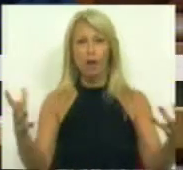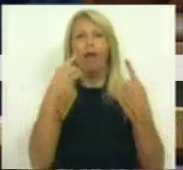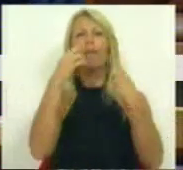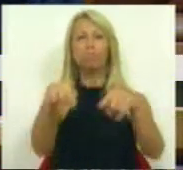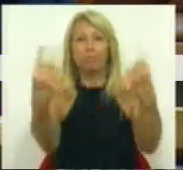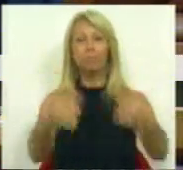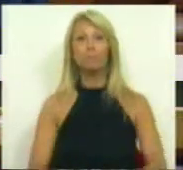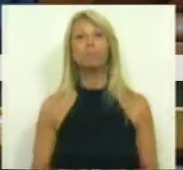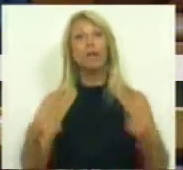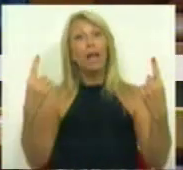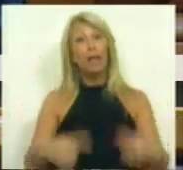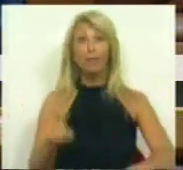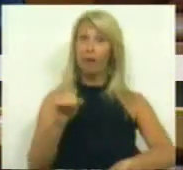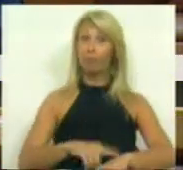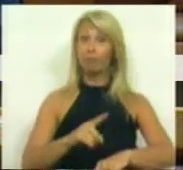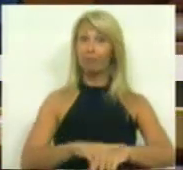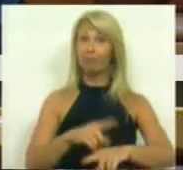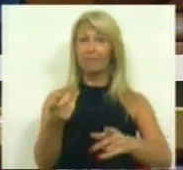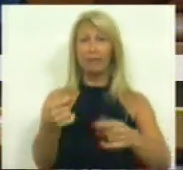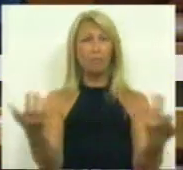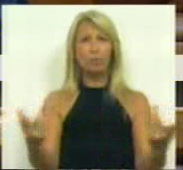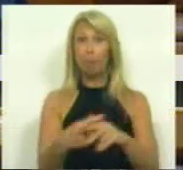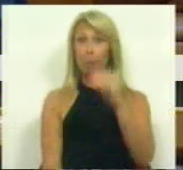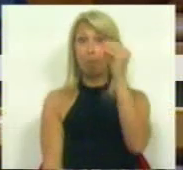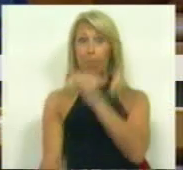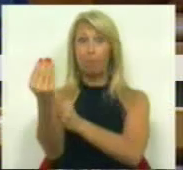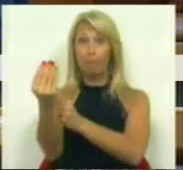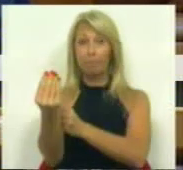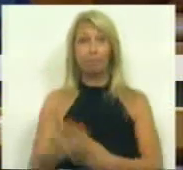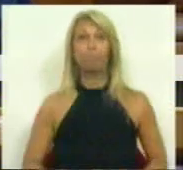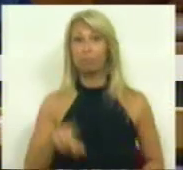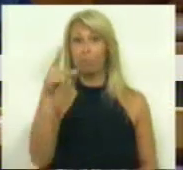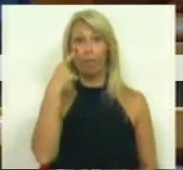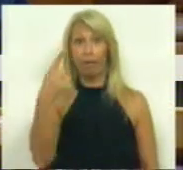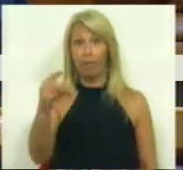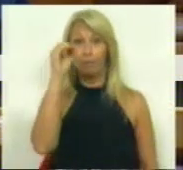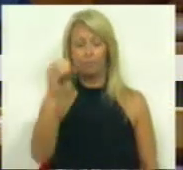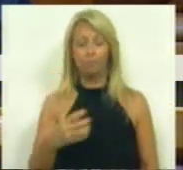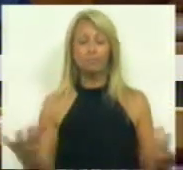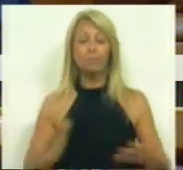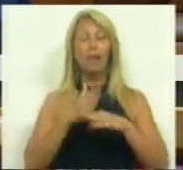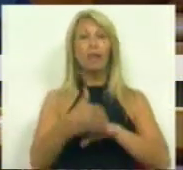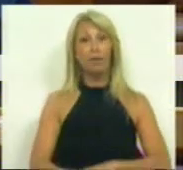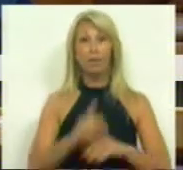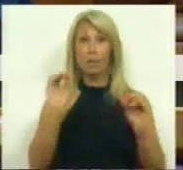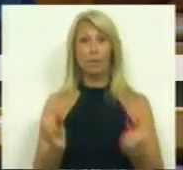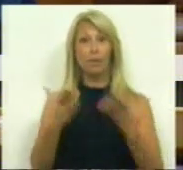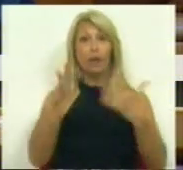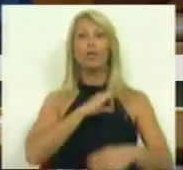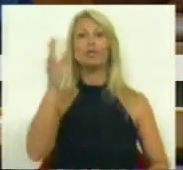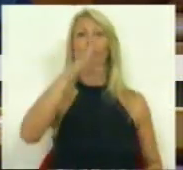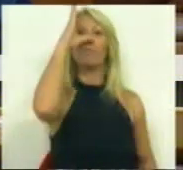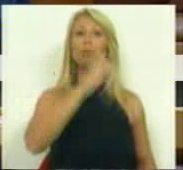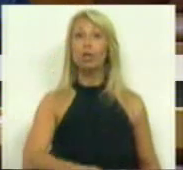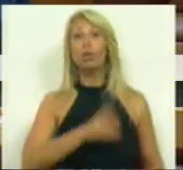tivemos momentos absolutamente insólitos. Tivemos uma intervenção inicial do Sr. Primeiro-Ministro, respondendo